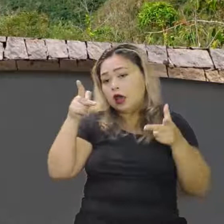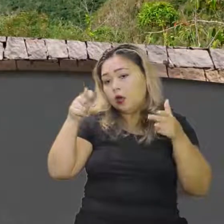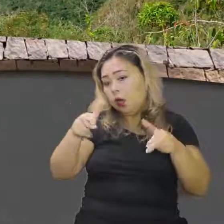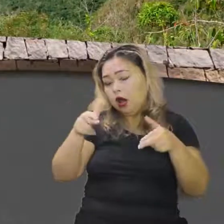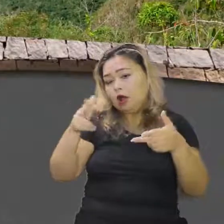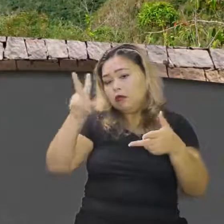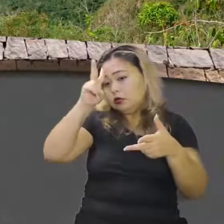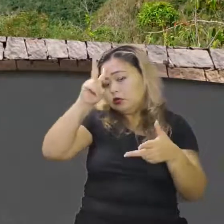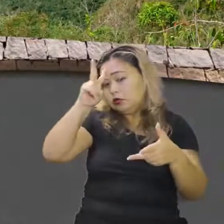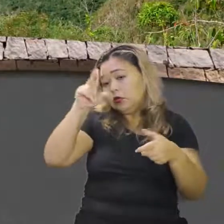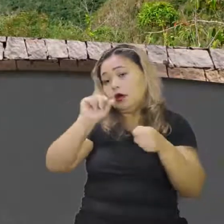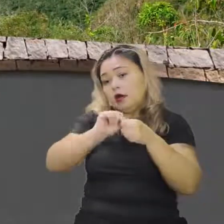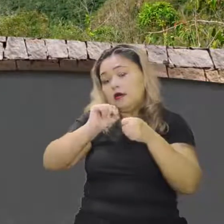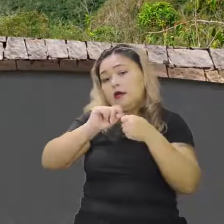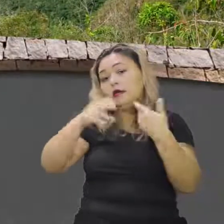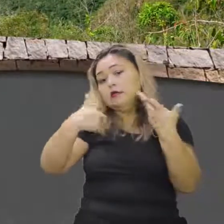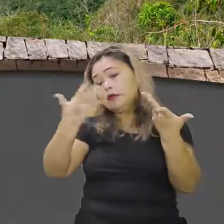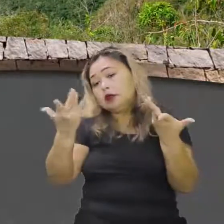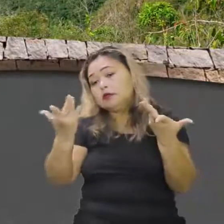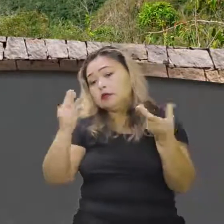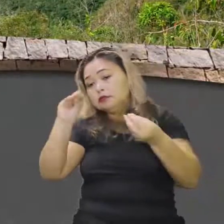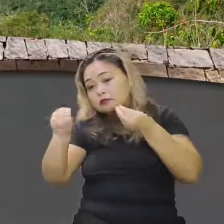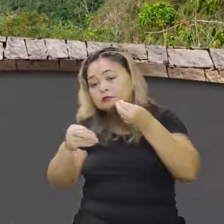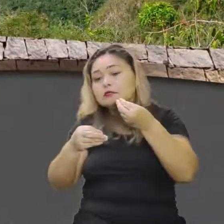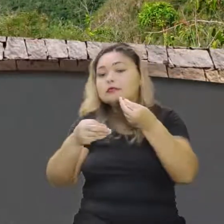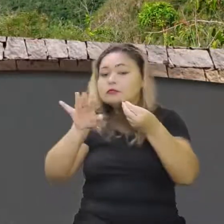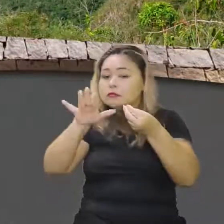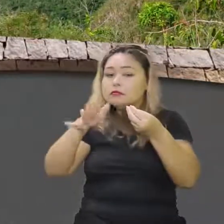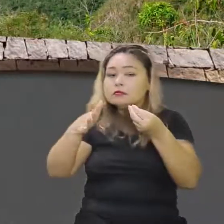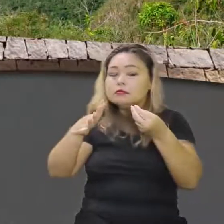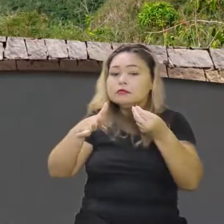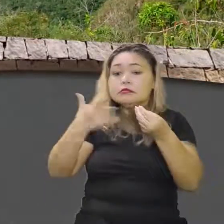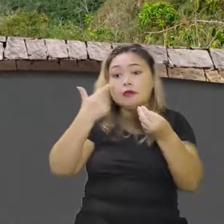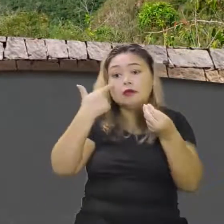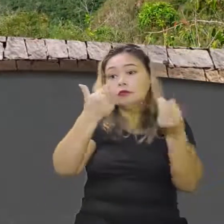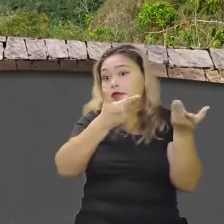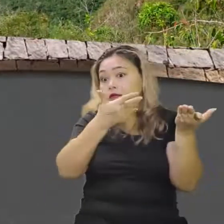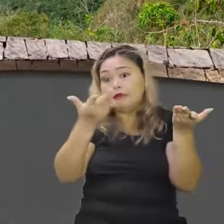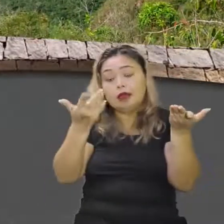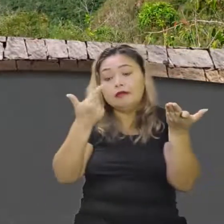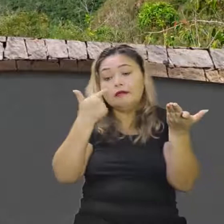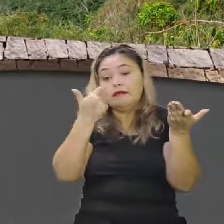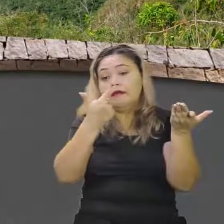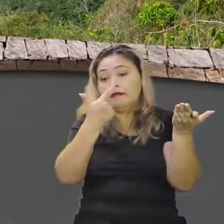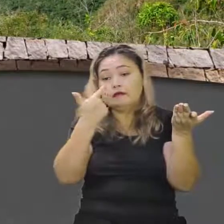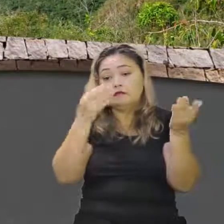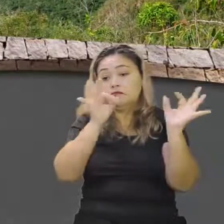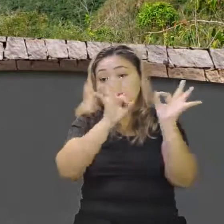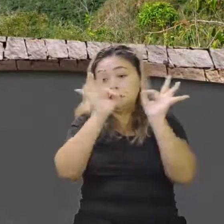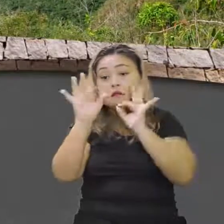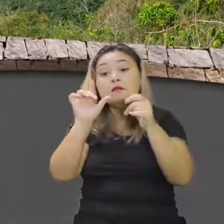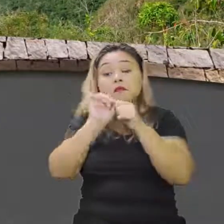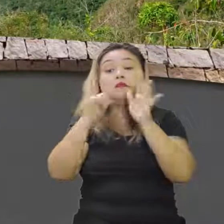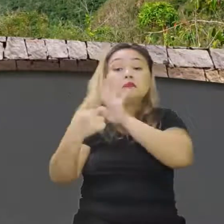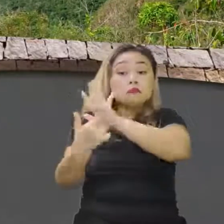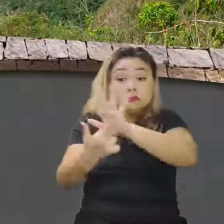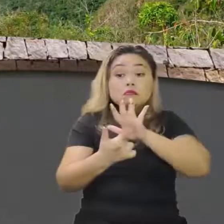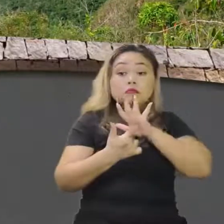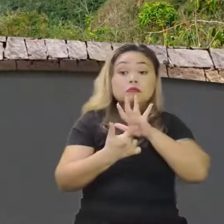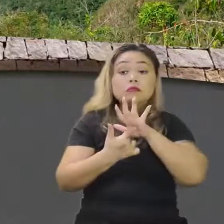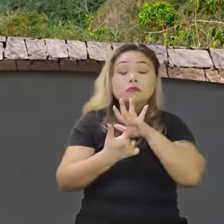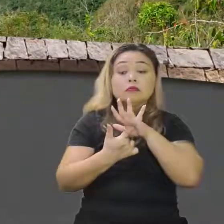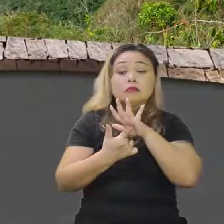questão teatróloga, tá? Senão você não vai assistir. Mas mostra muito bem